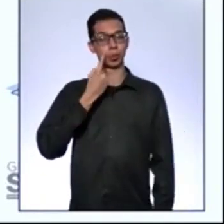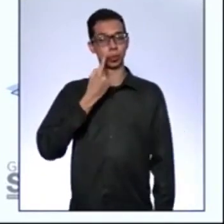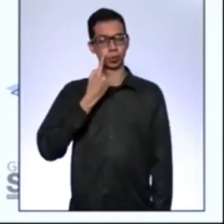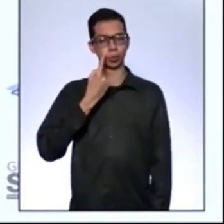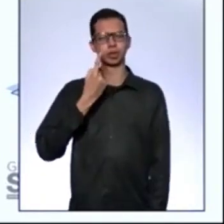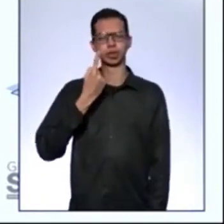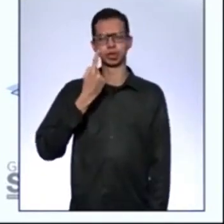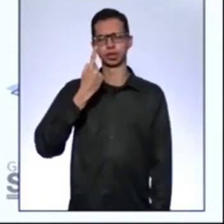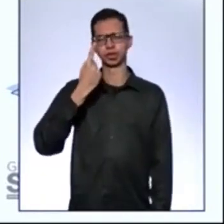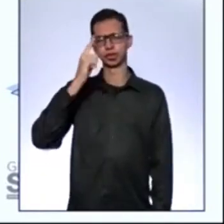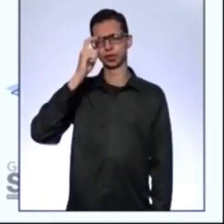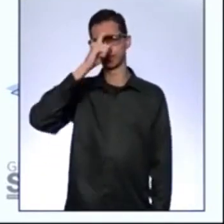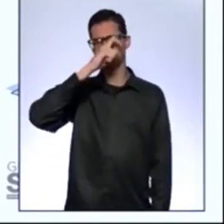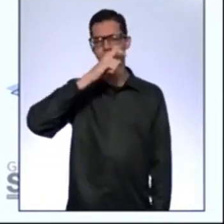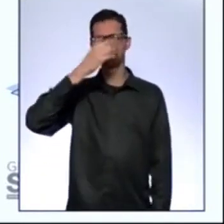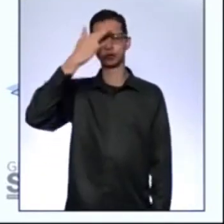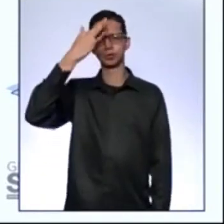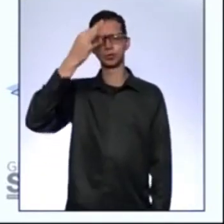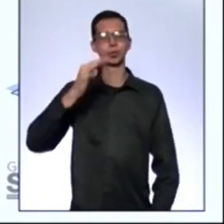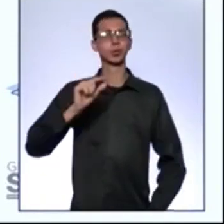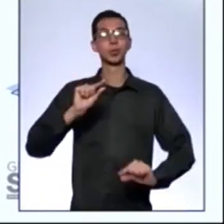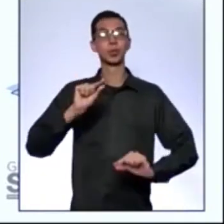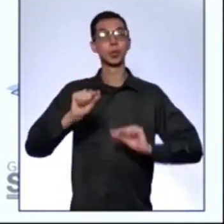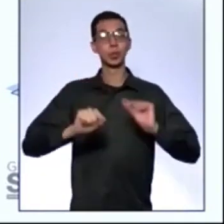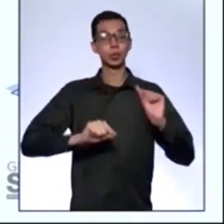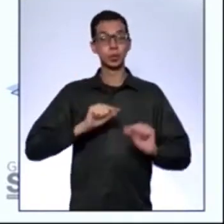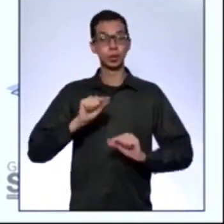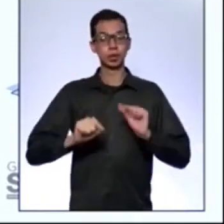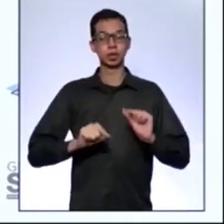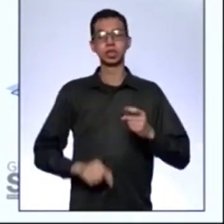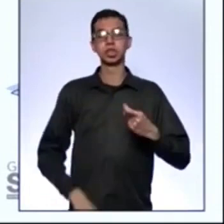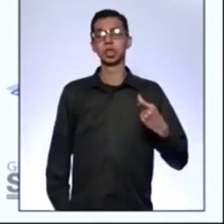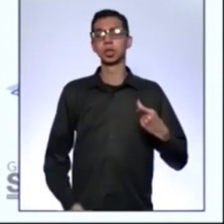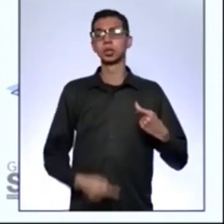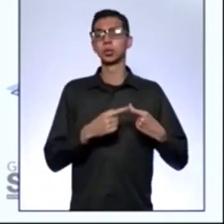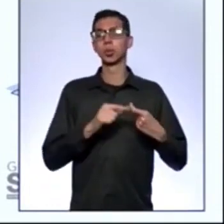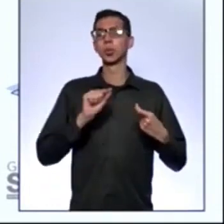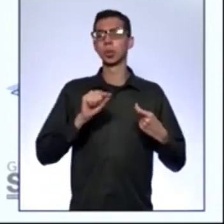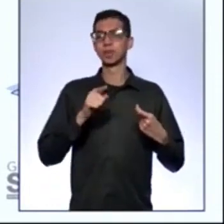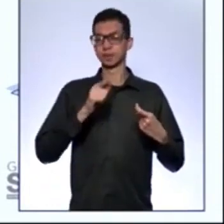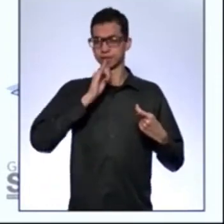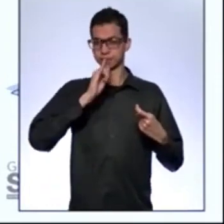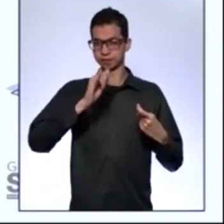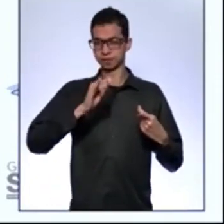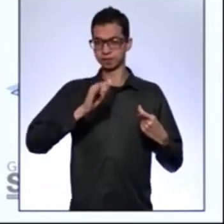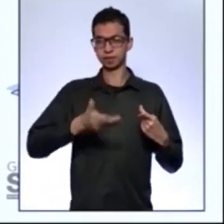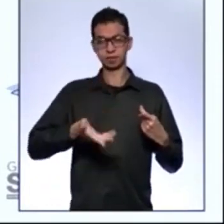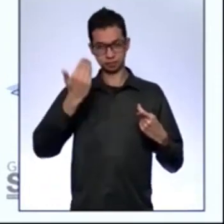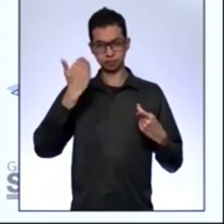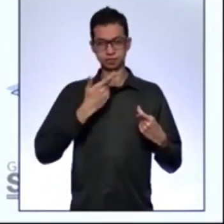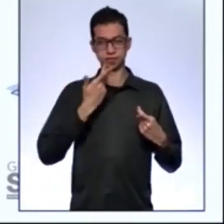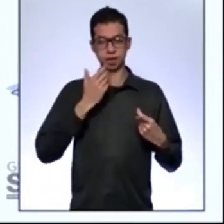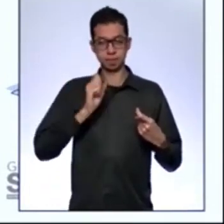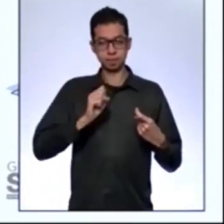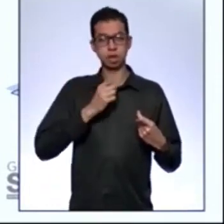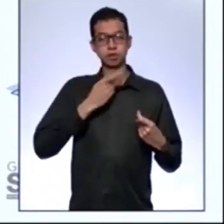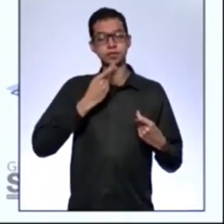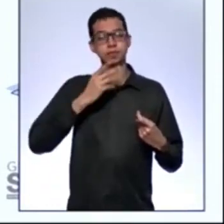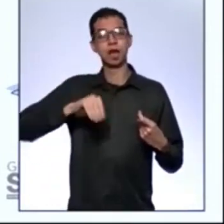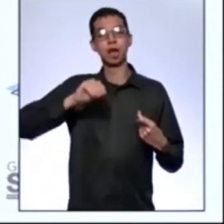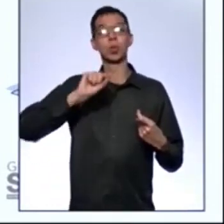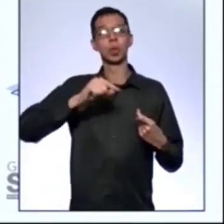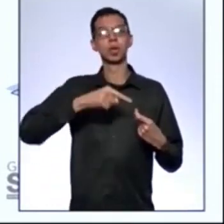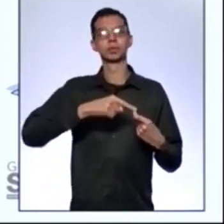mais difícil de entender O mais difícil é o que que é x fala fala inglês alta aí o que que é x